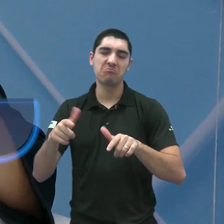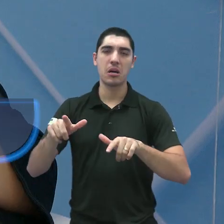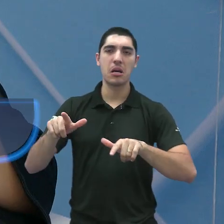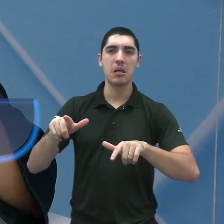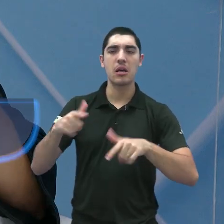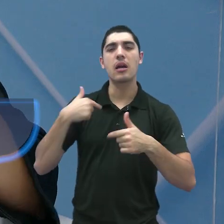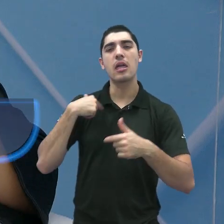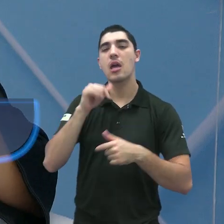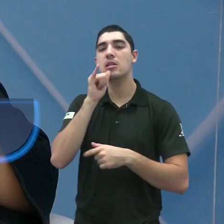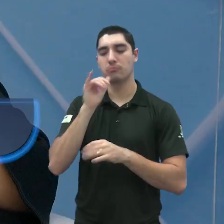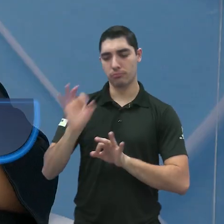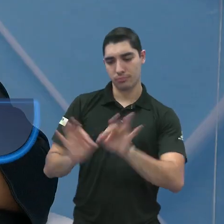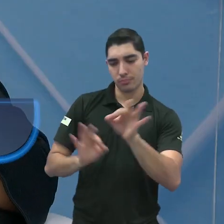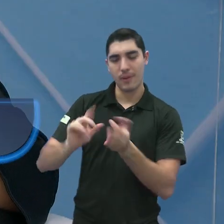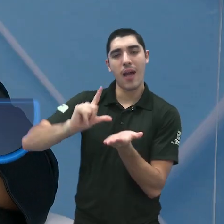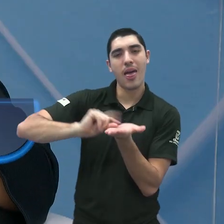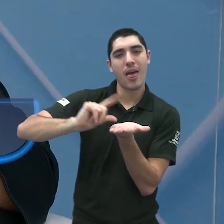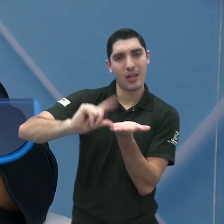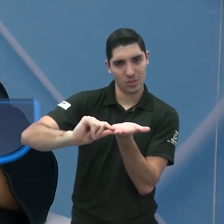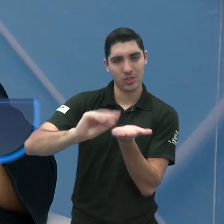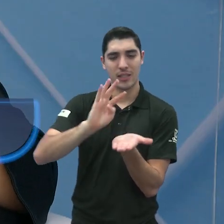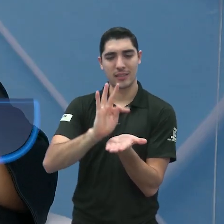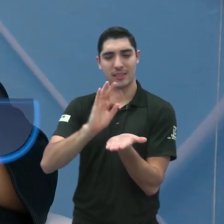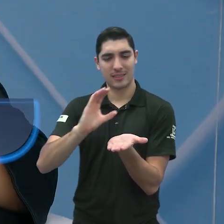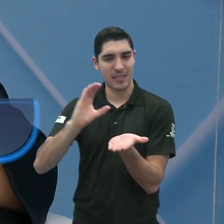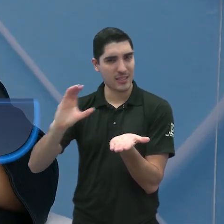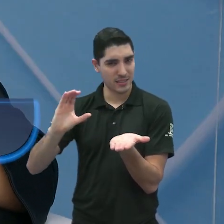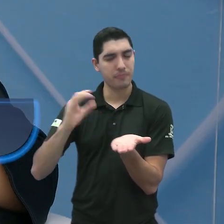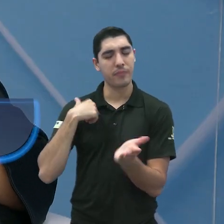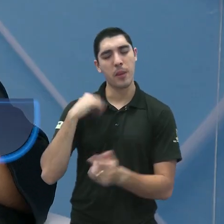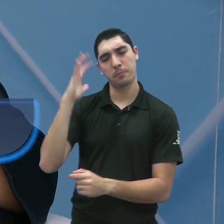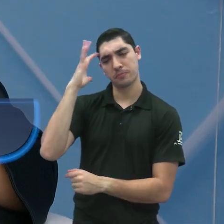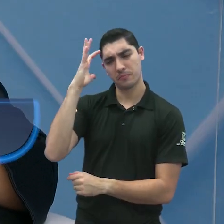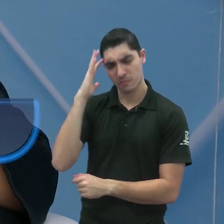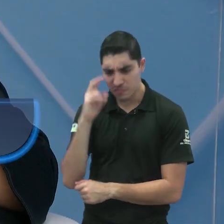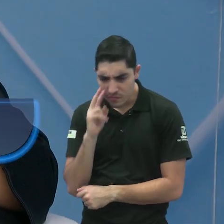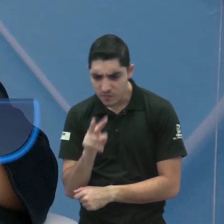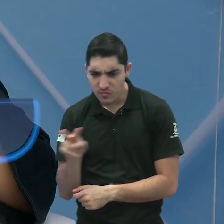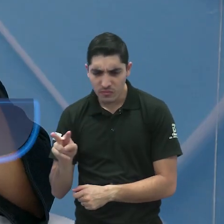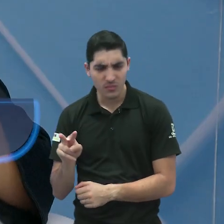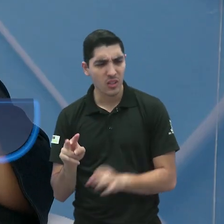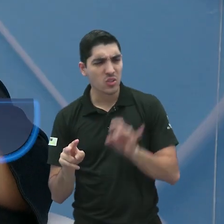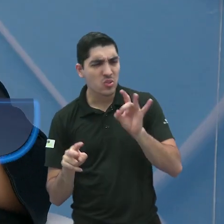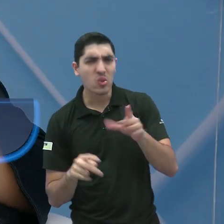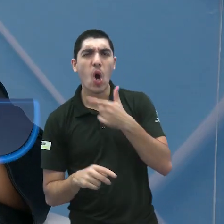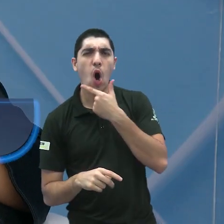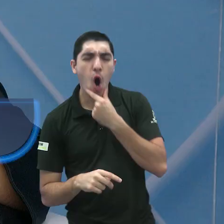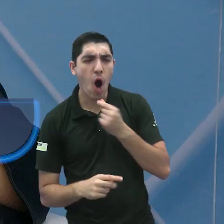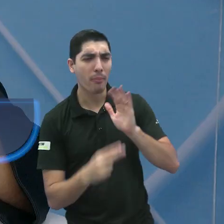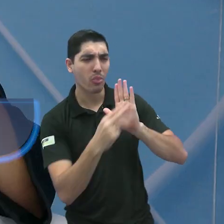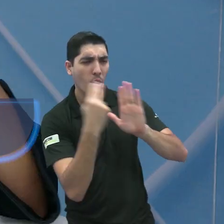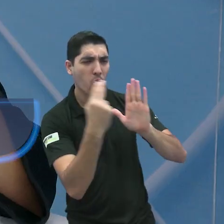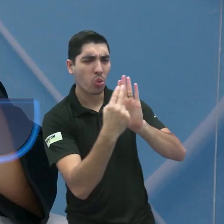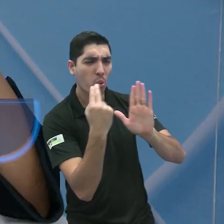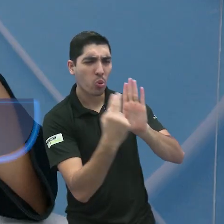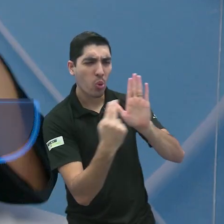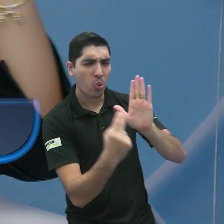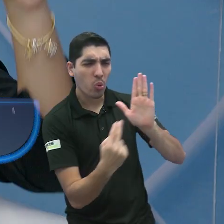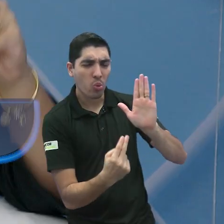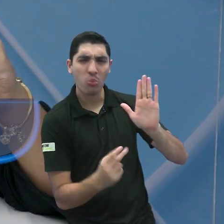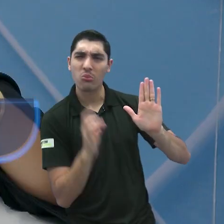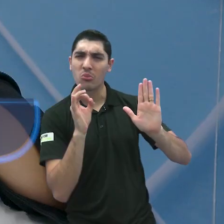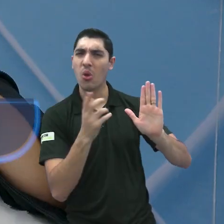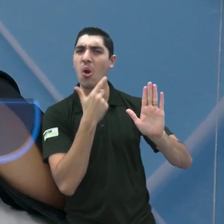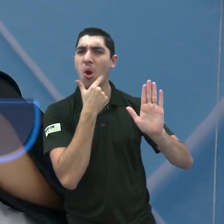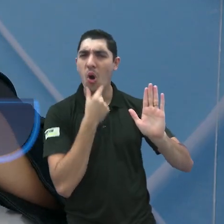o TCC, artigos, a gente vai procurar, a gente só vê nomes de homens, porque a gente só pega geralmente